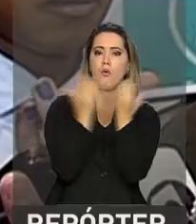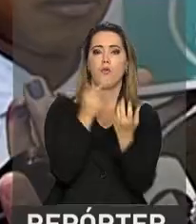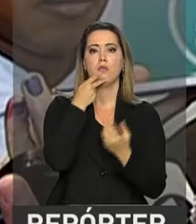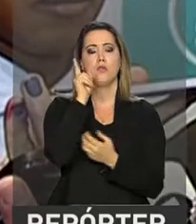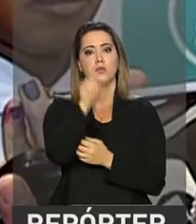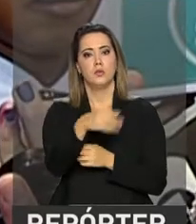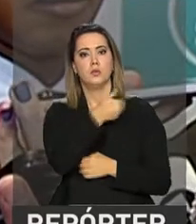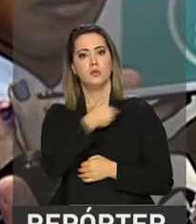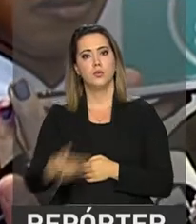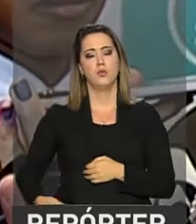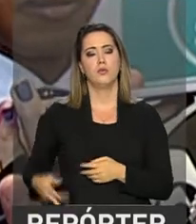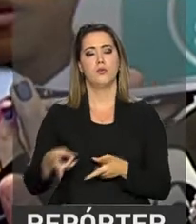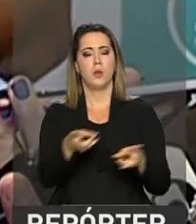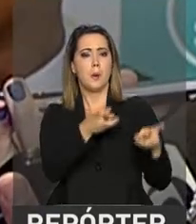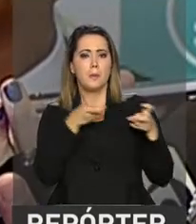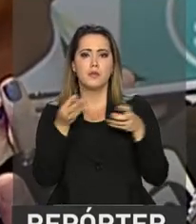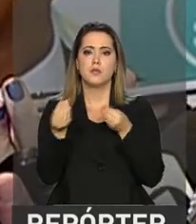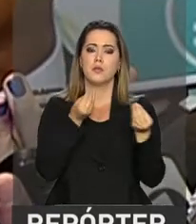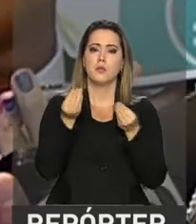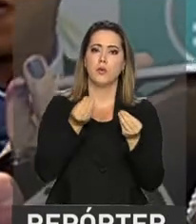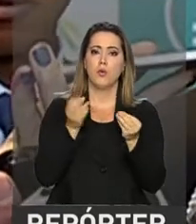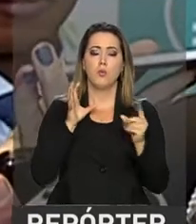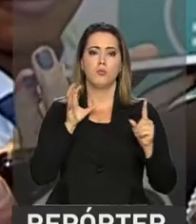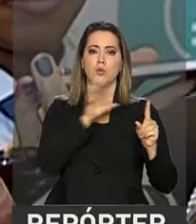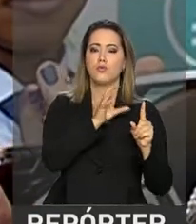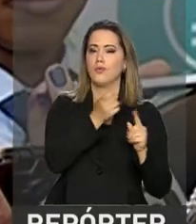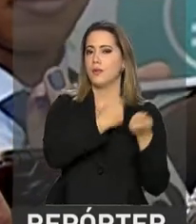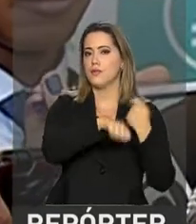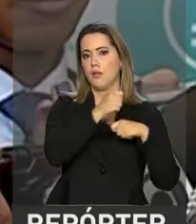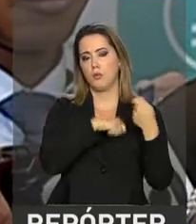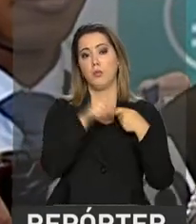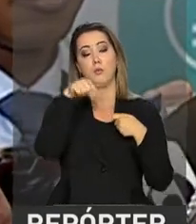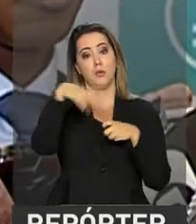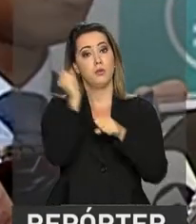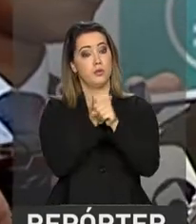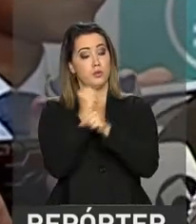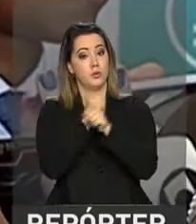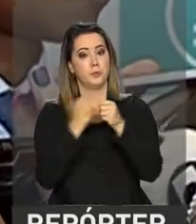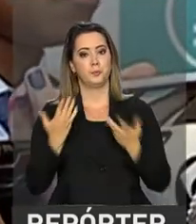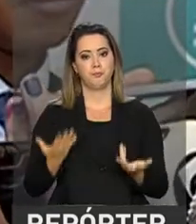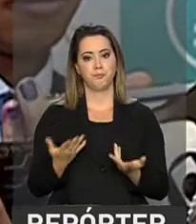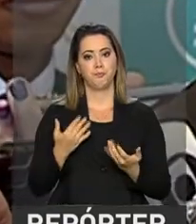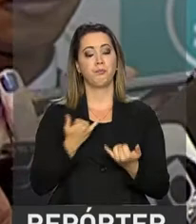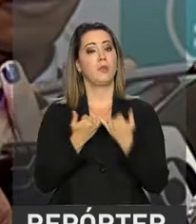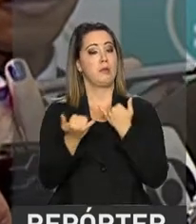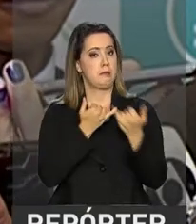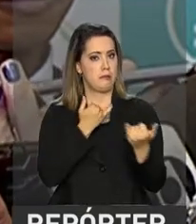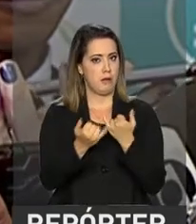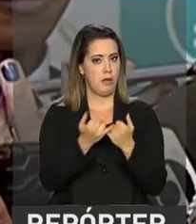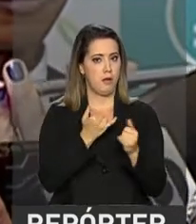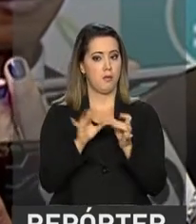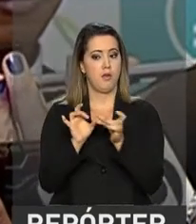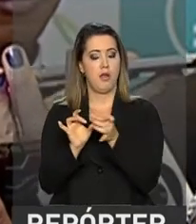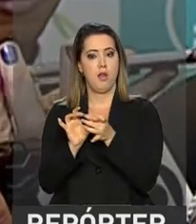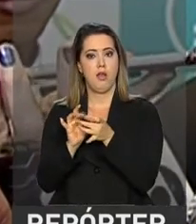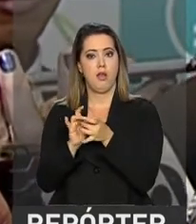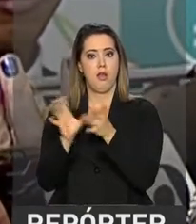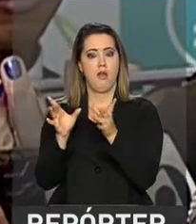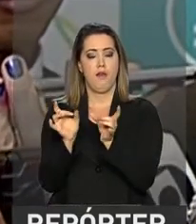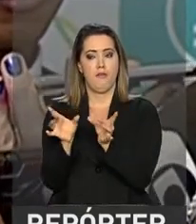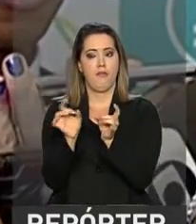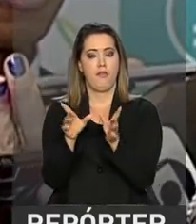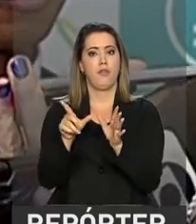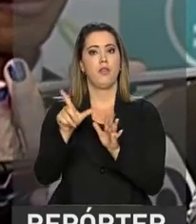avalia medidas que têm um impacto na economia ainda este ano como a desestatização da loteca